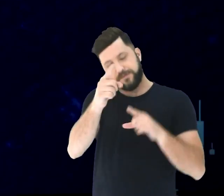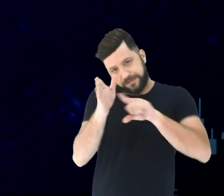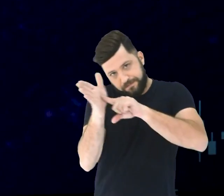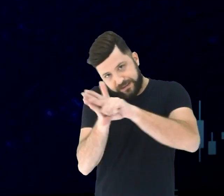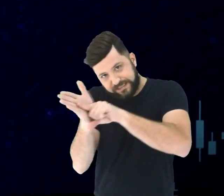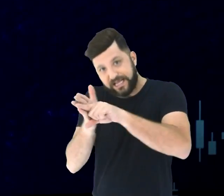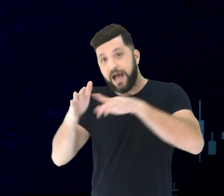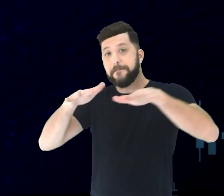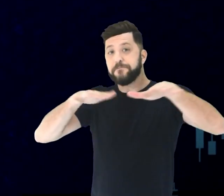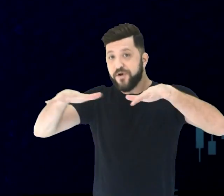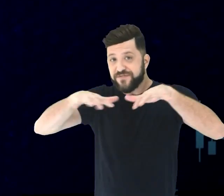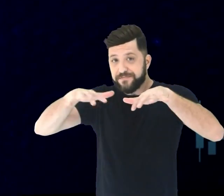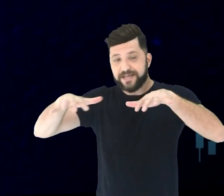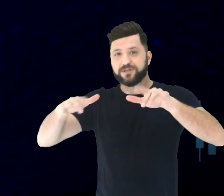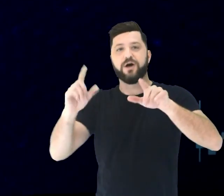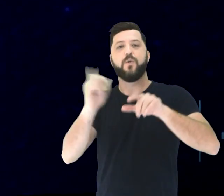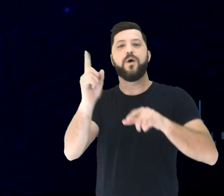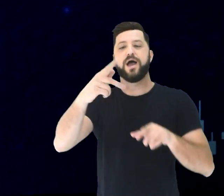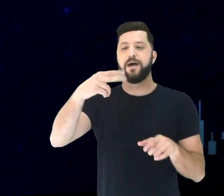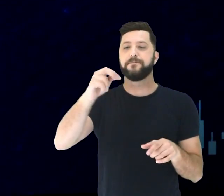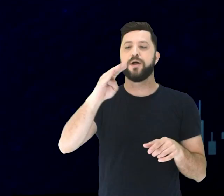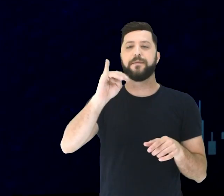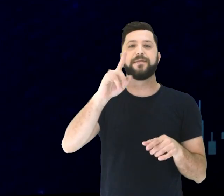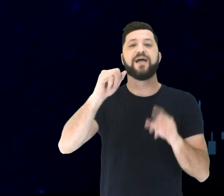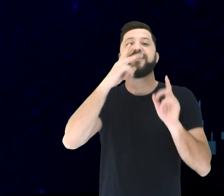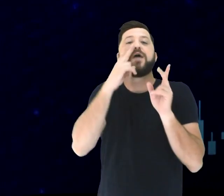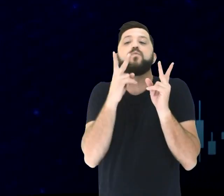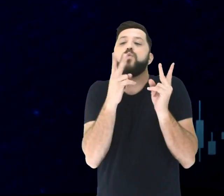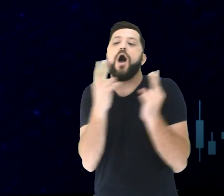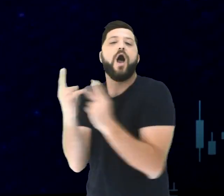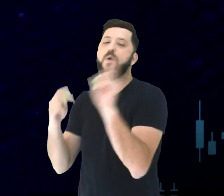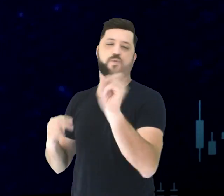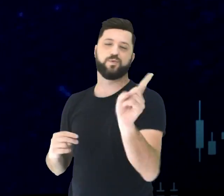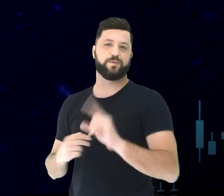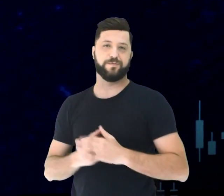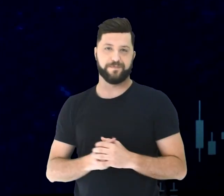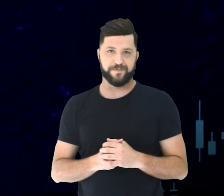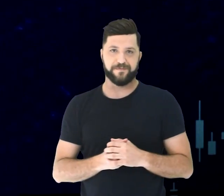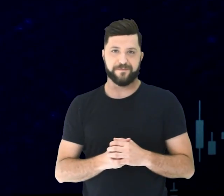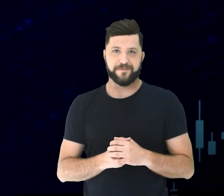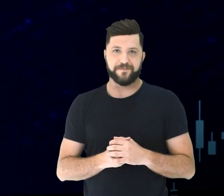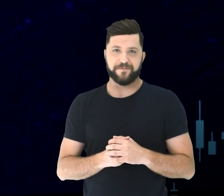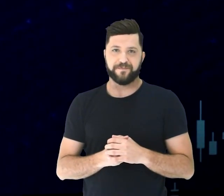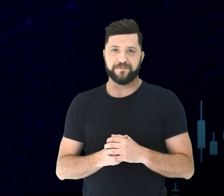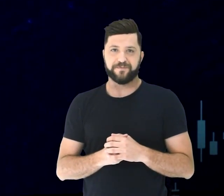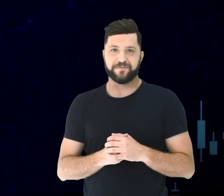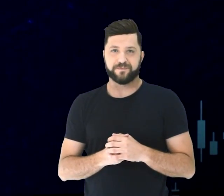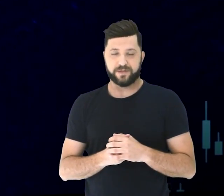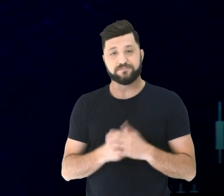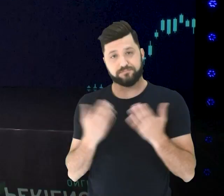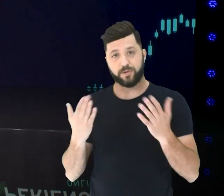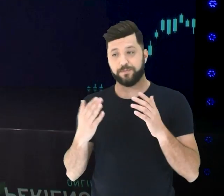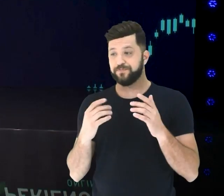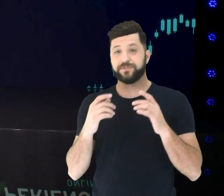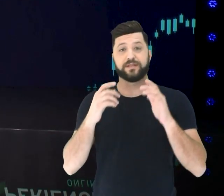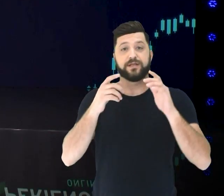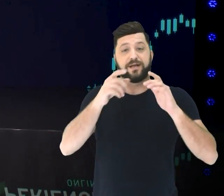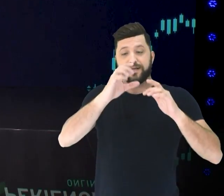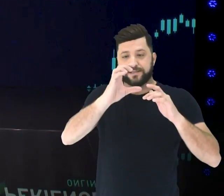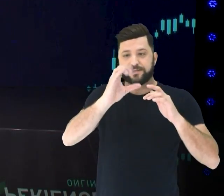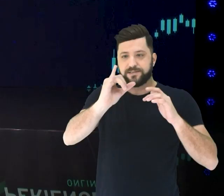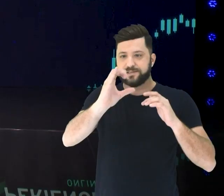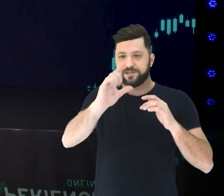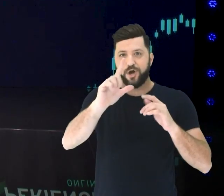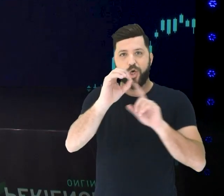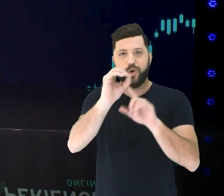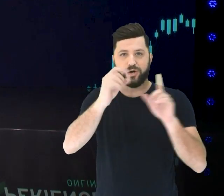de movimento e não em termos de probabilidade de continuidade desse momento E aí a gente entra no círculo O